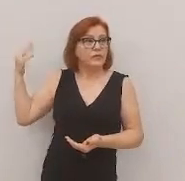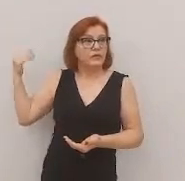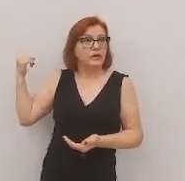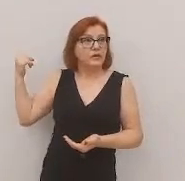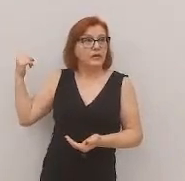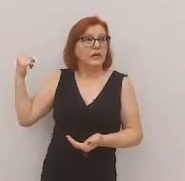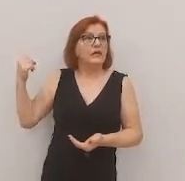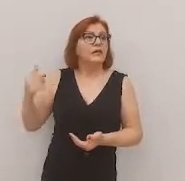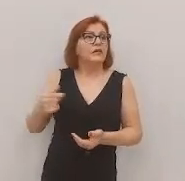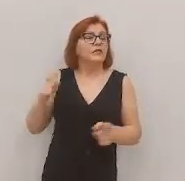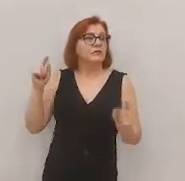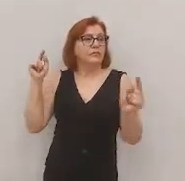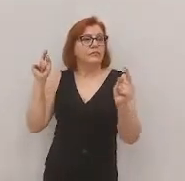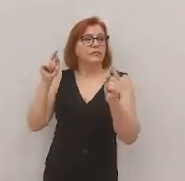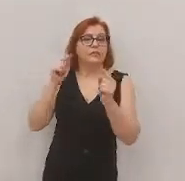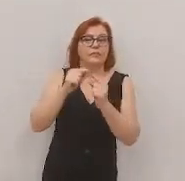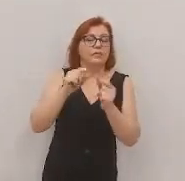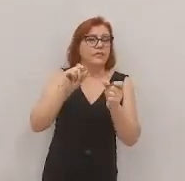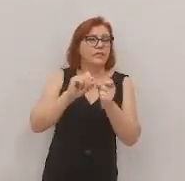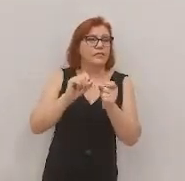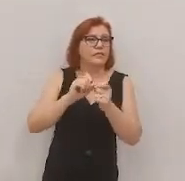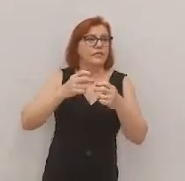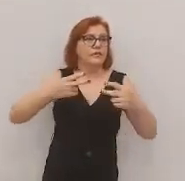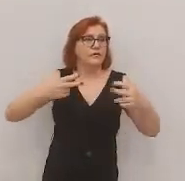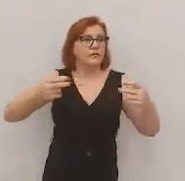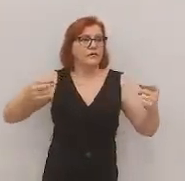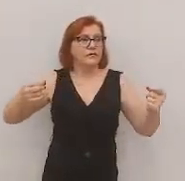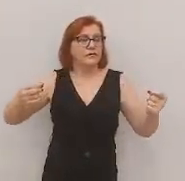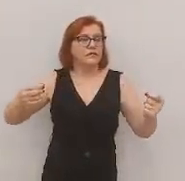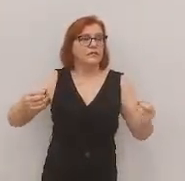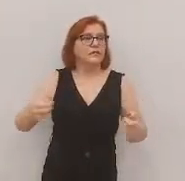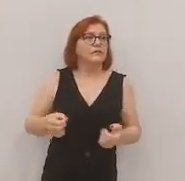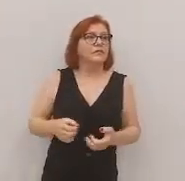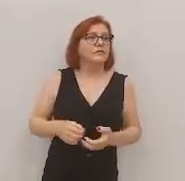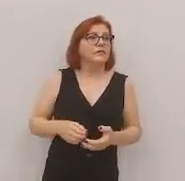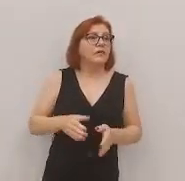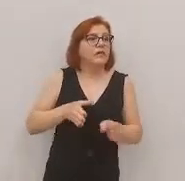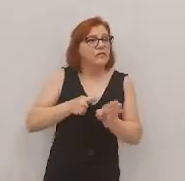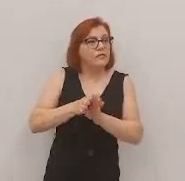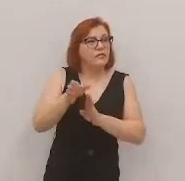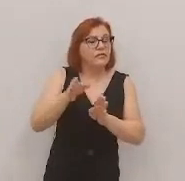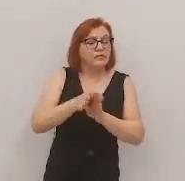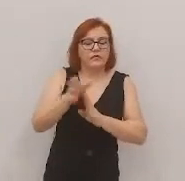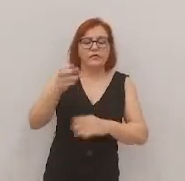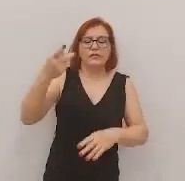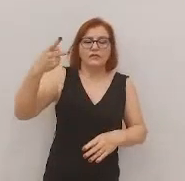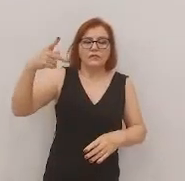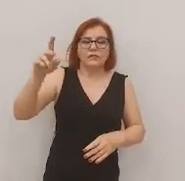coisas conforme o conselho da sua vontade.